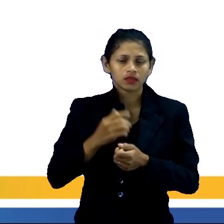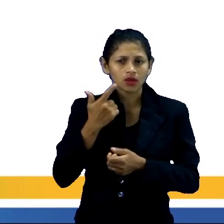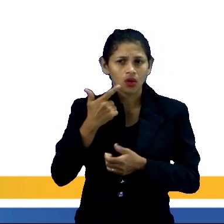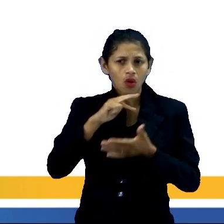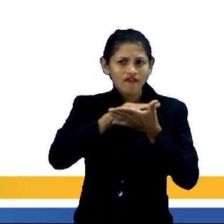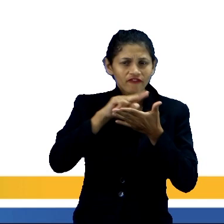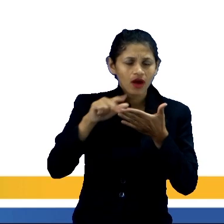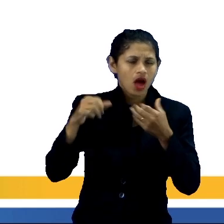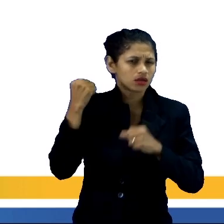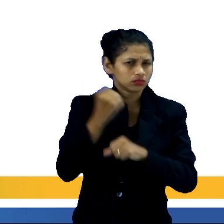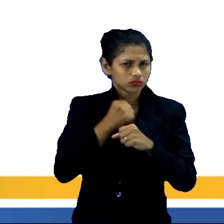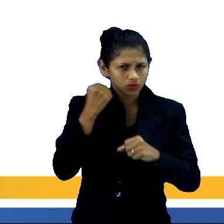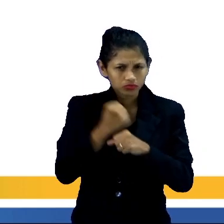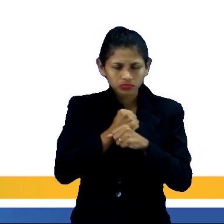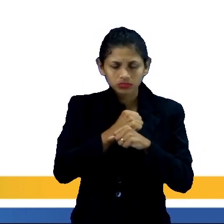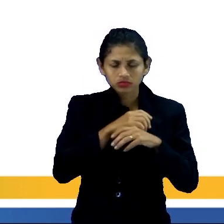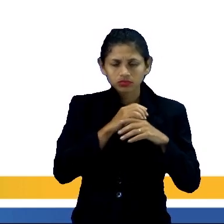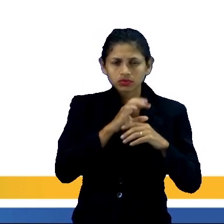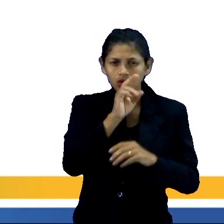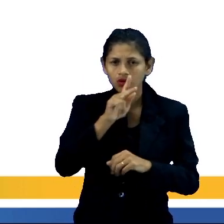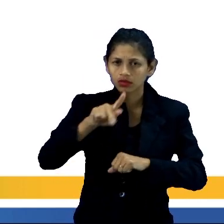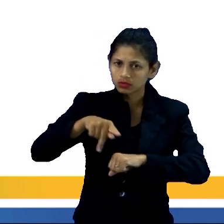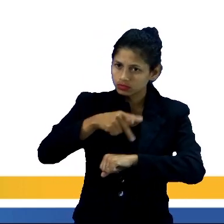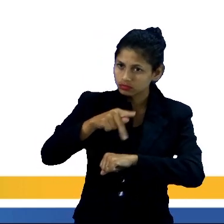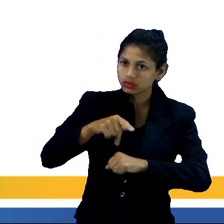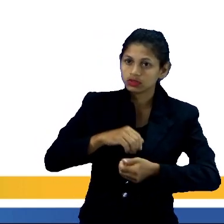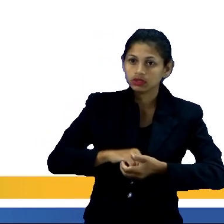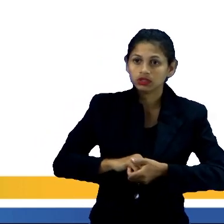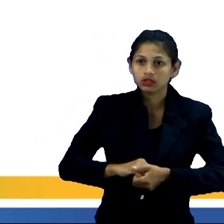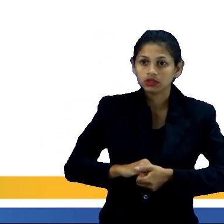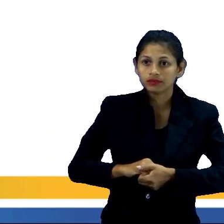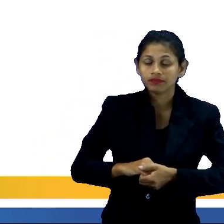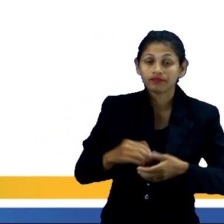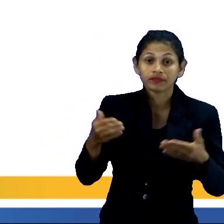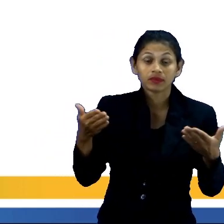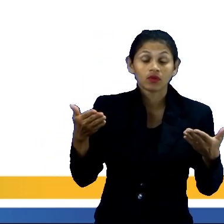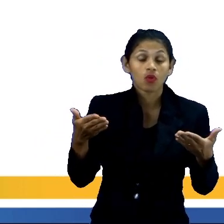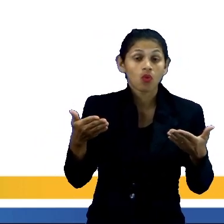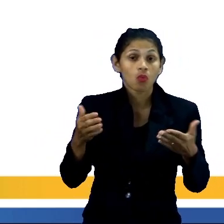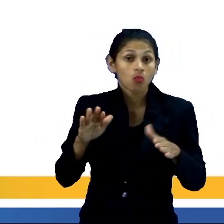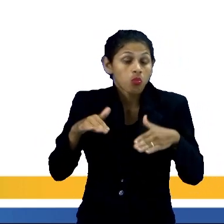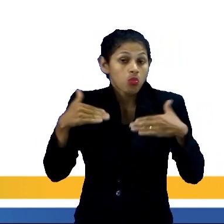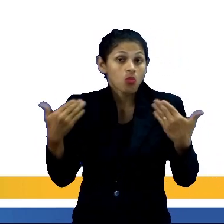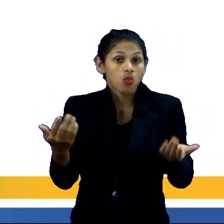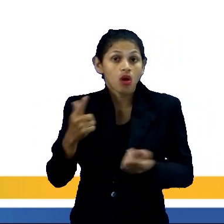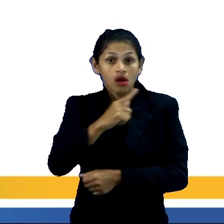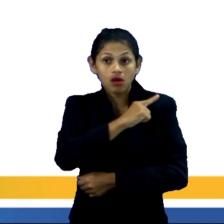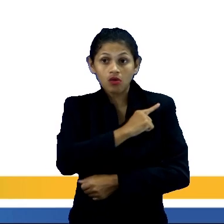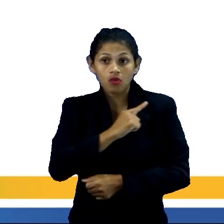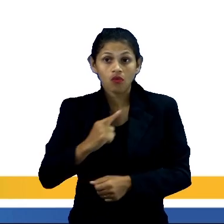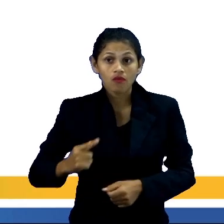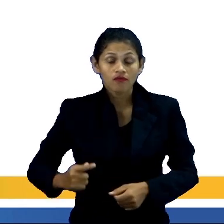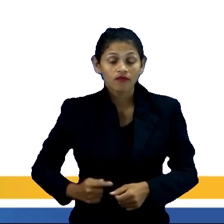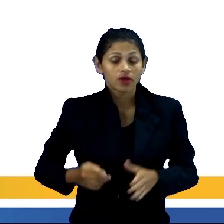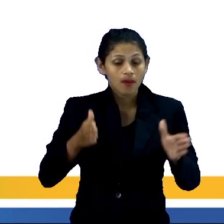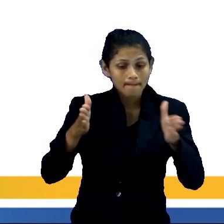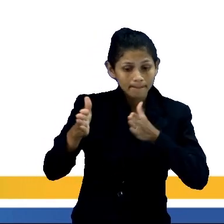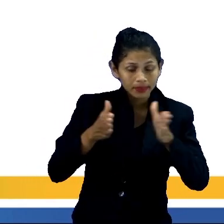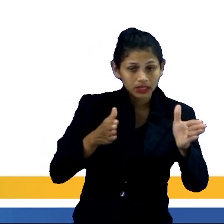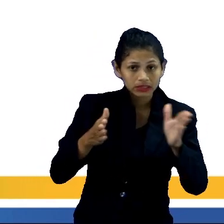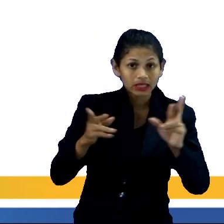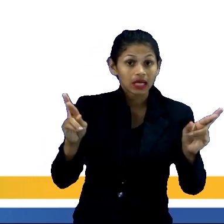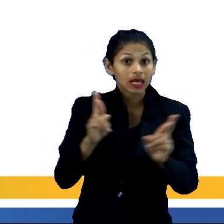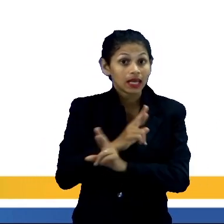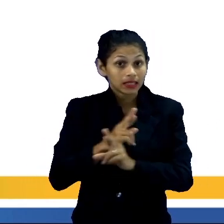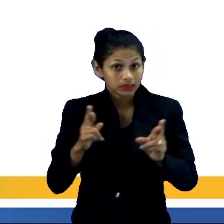atmosfera cultural marcada pelo surgimento da Bossa Nova. A que governo tal período está associado? Alternativa